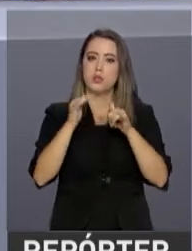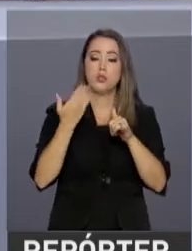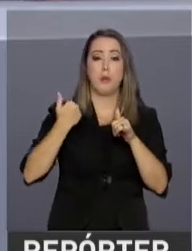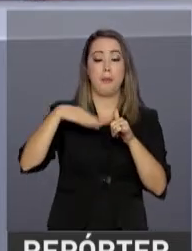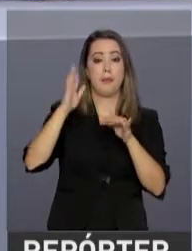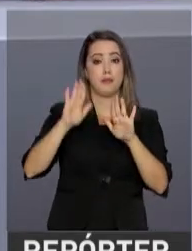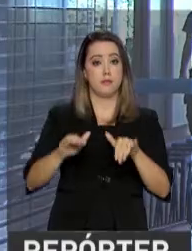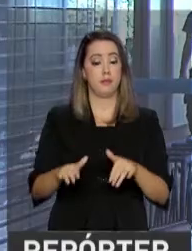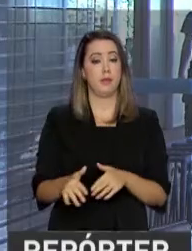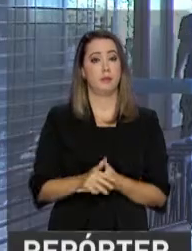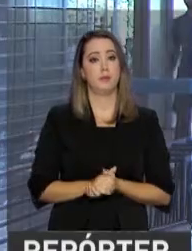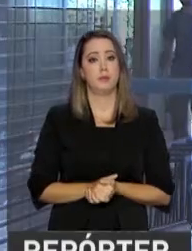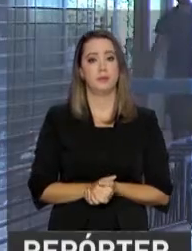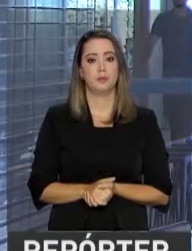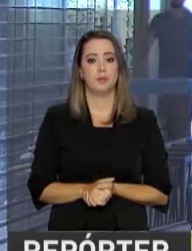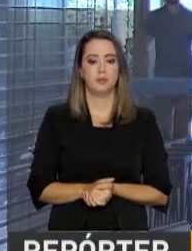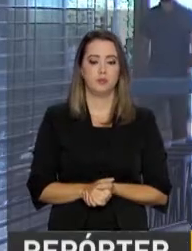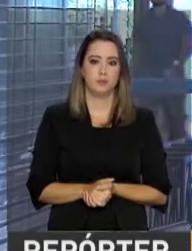de luz